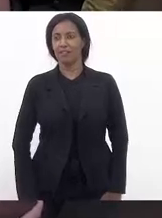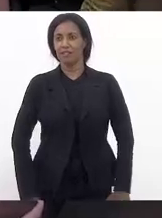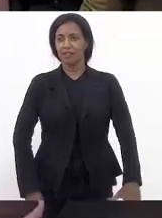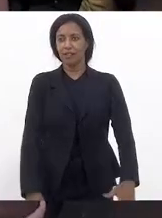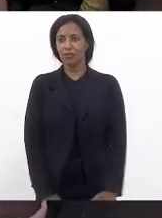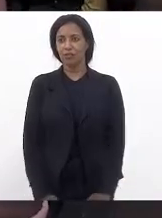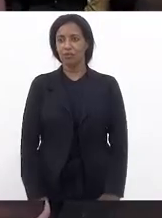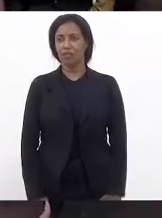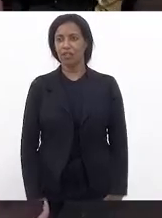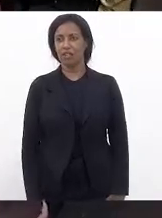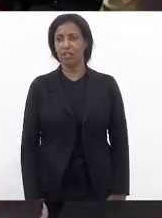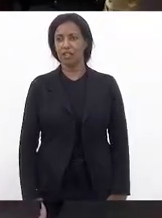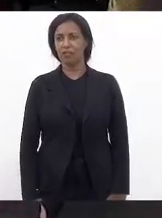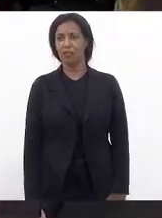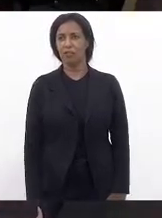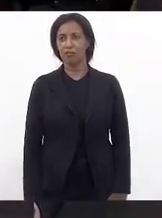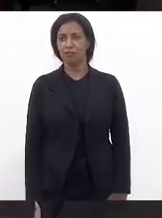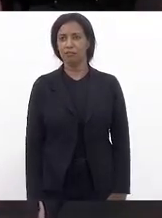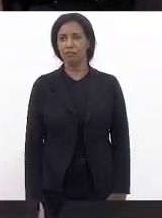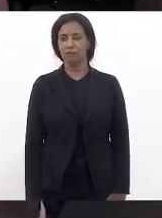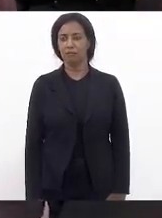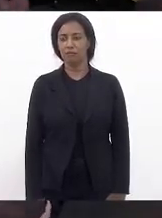E aí